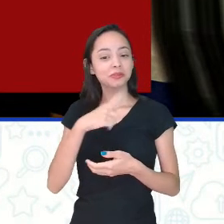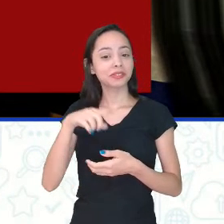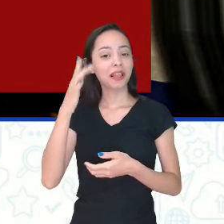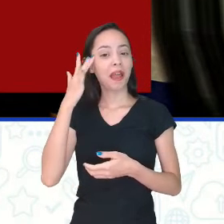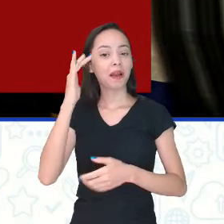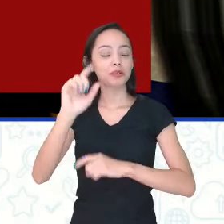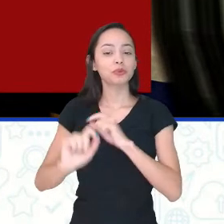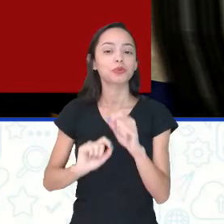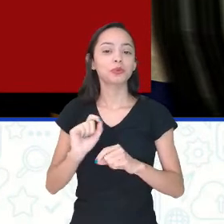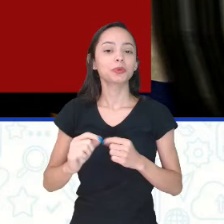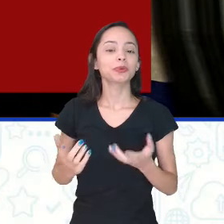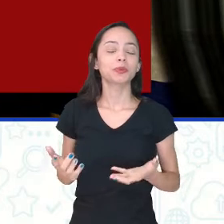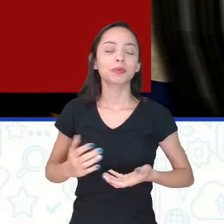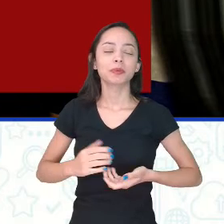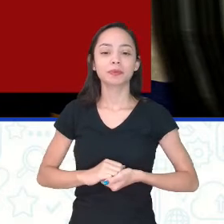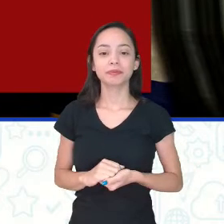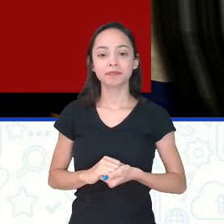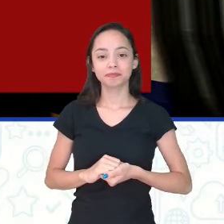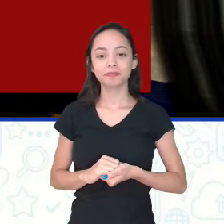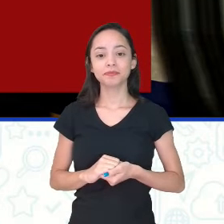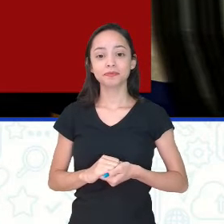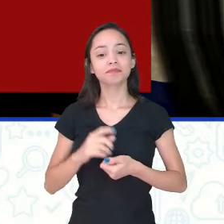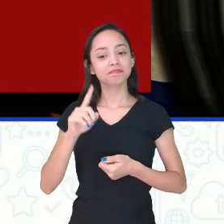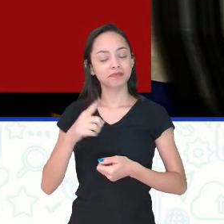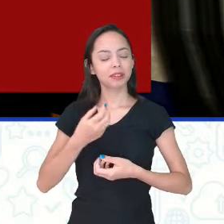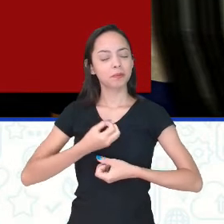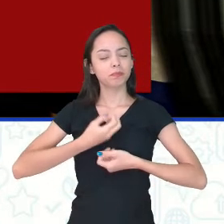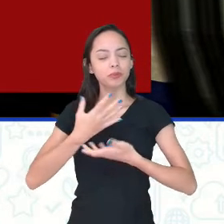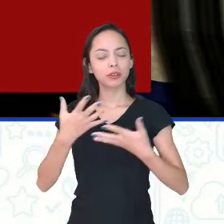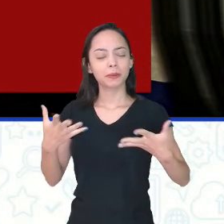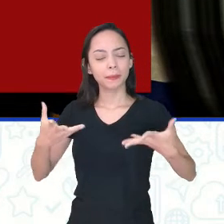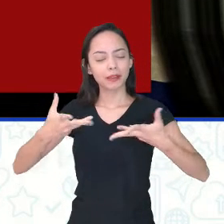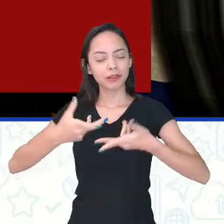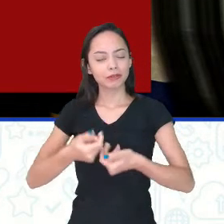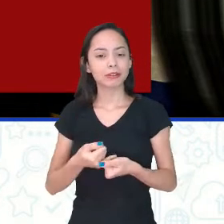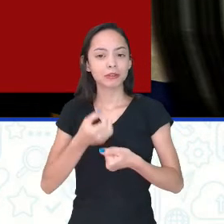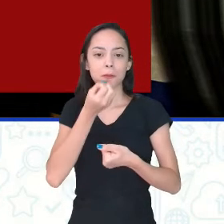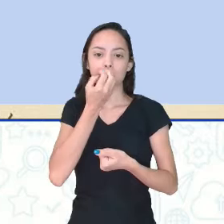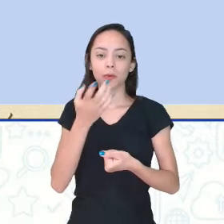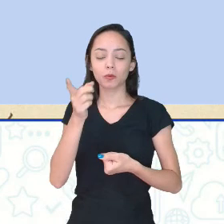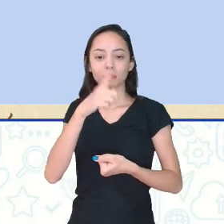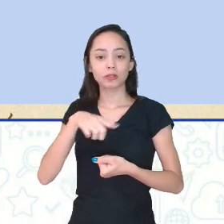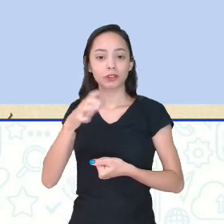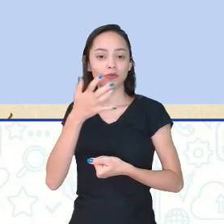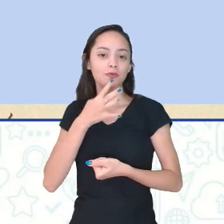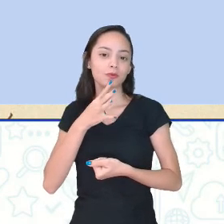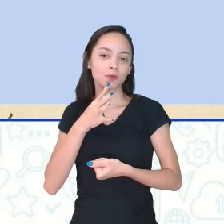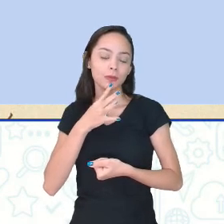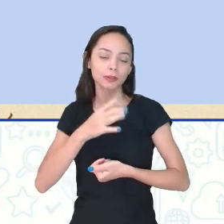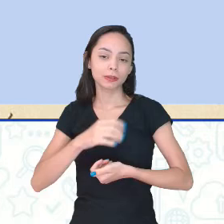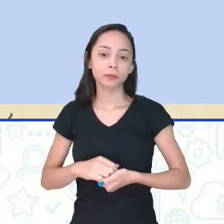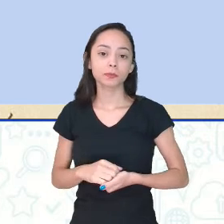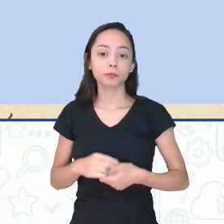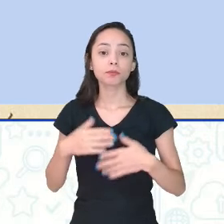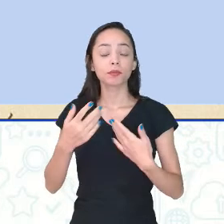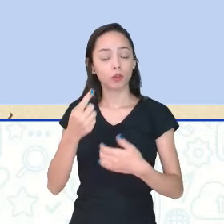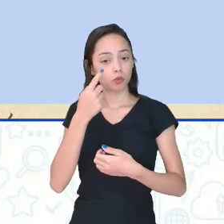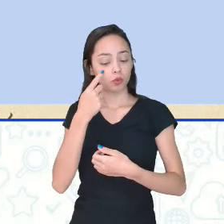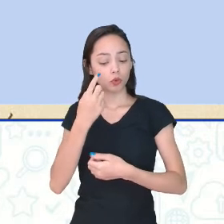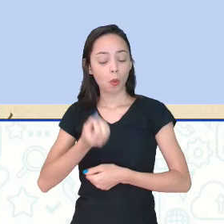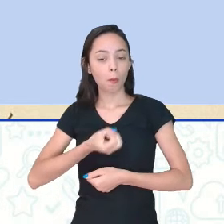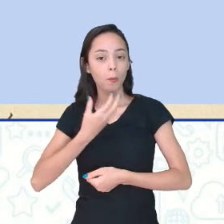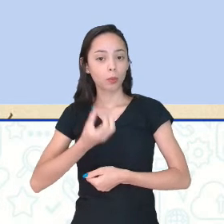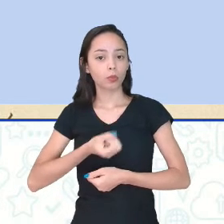poema aí? A Agnes é uma poeta maravilhosa, eu sempre recomendo. Então, ó, no poema,